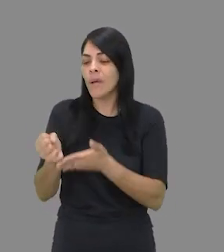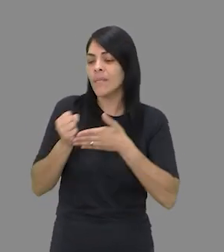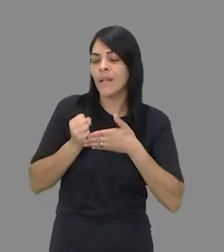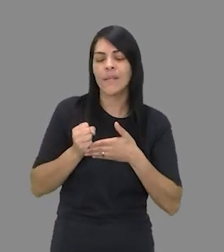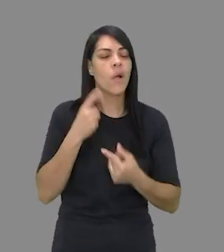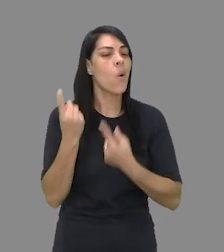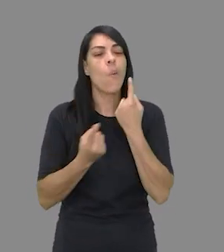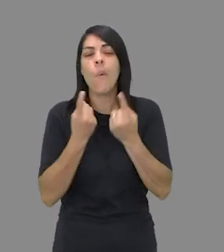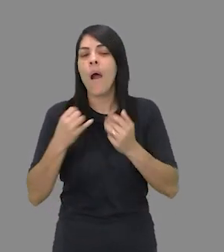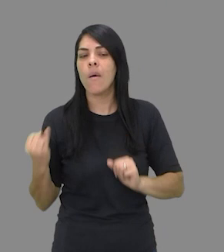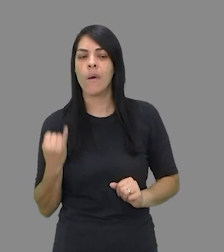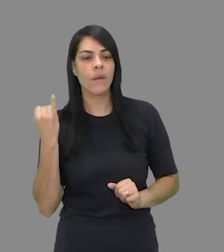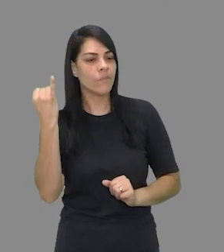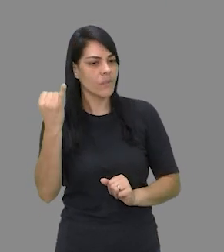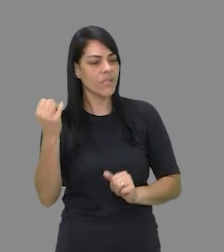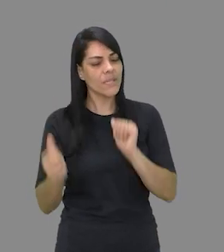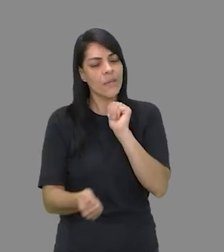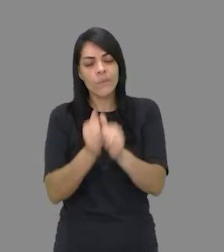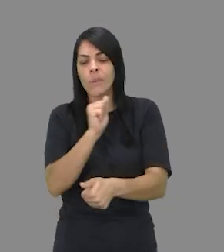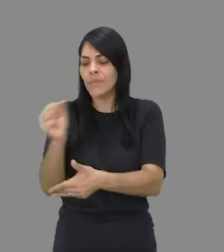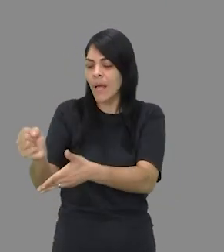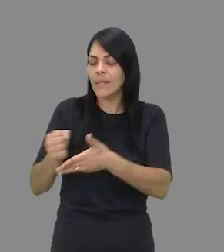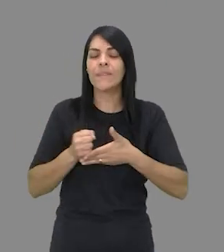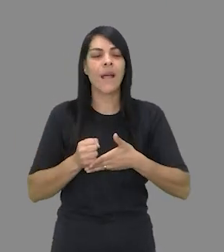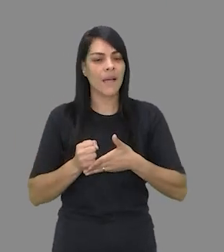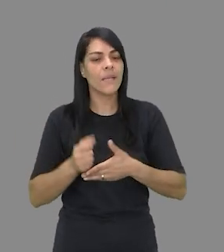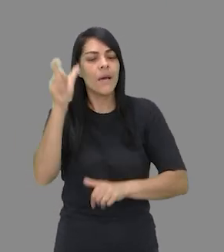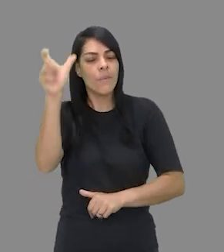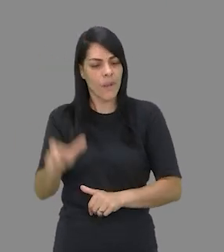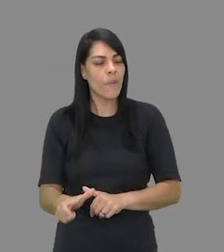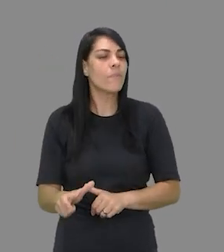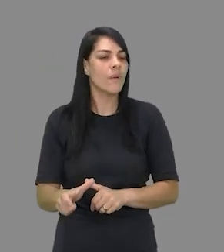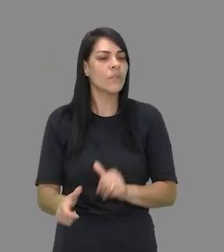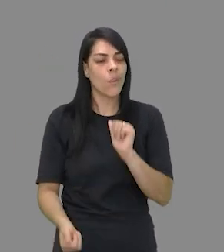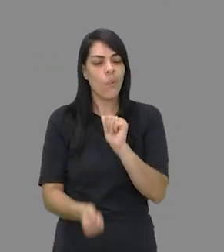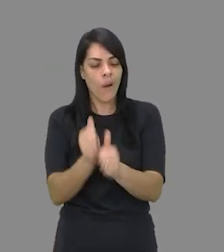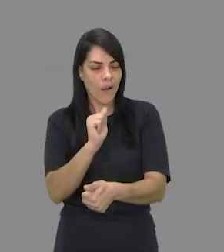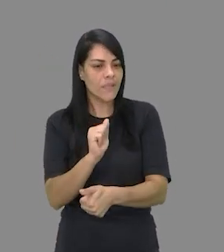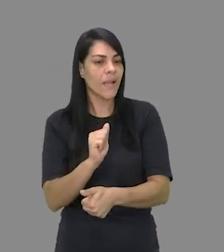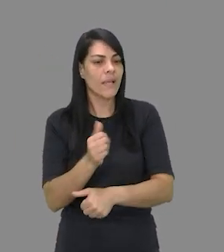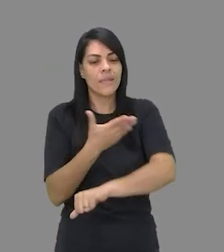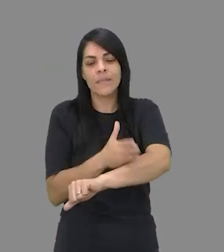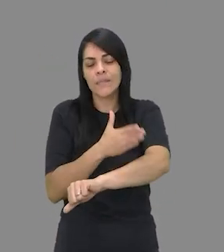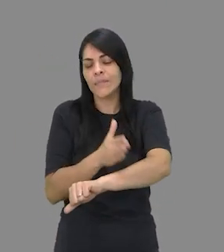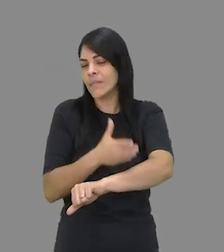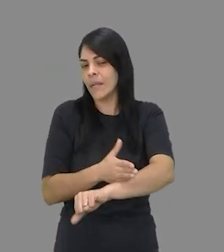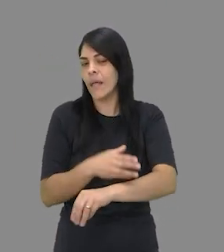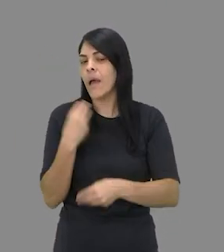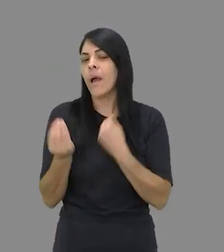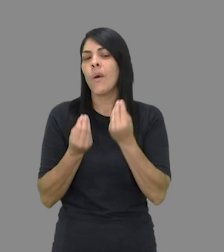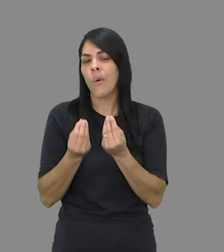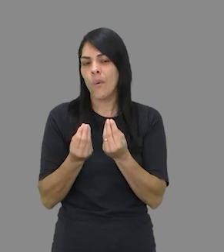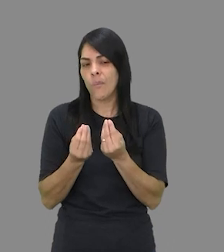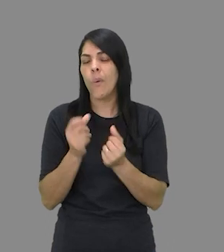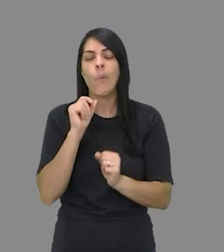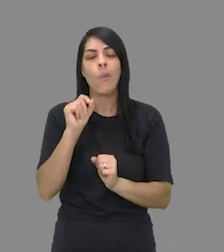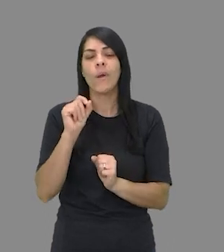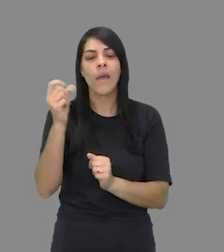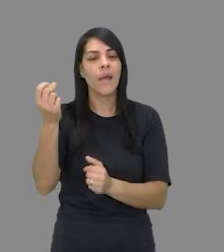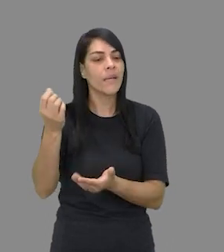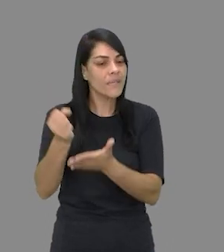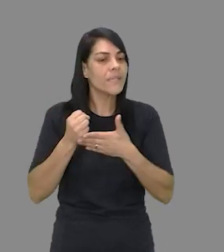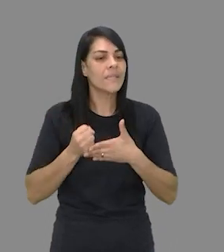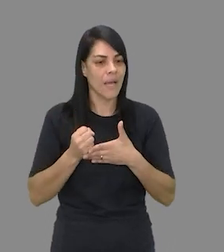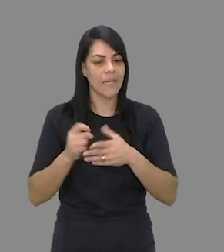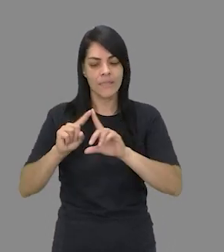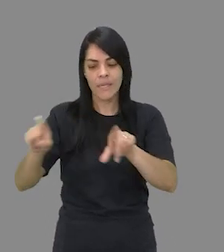importância que esse esporte traz ao atleta ou praticante, quer ele pratique no clube, na escola,